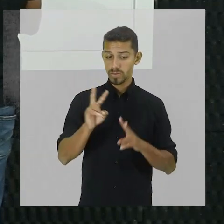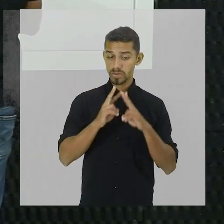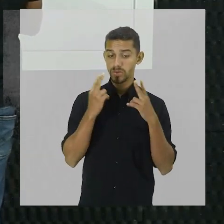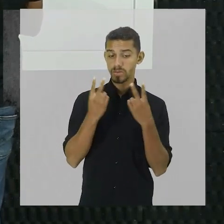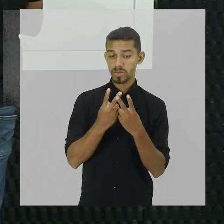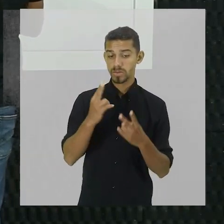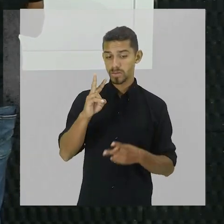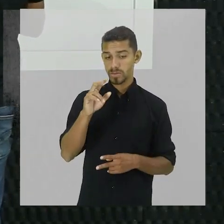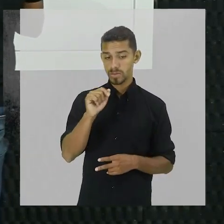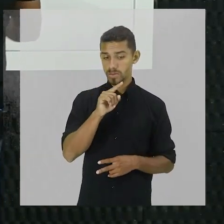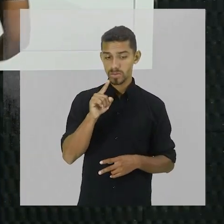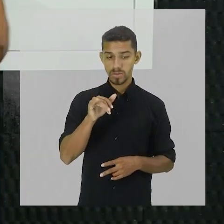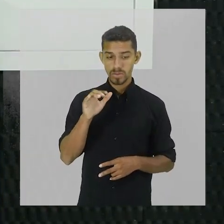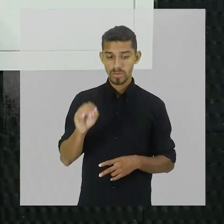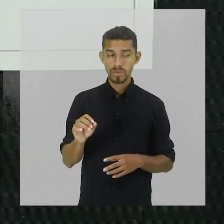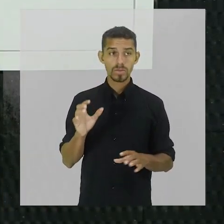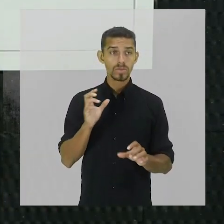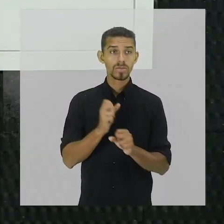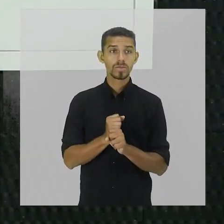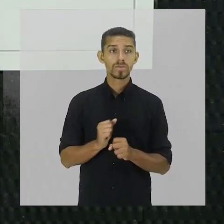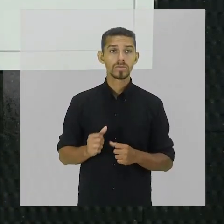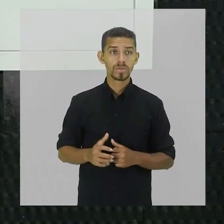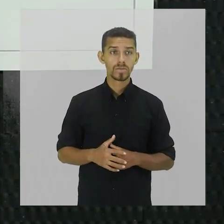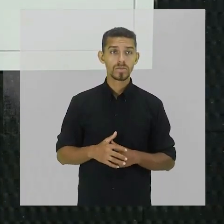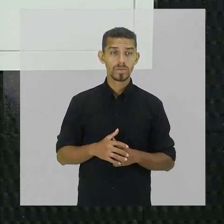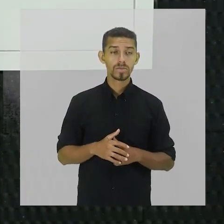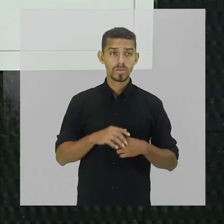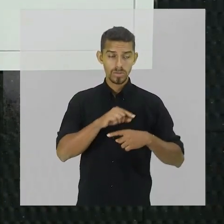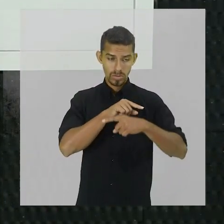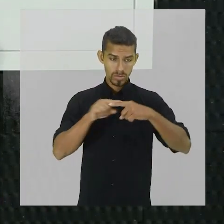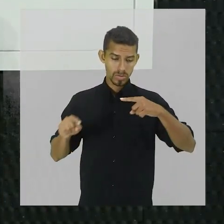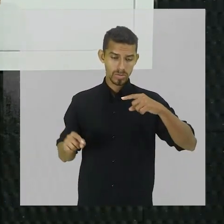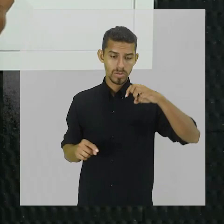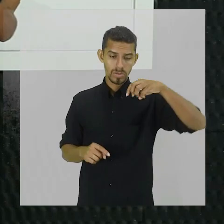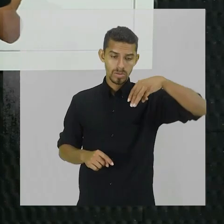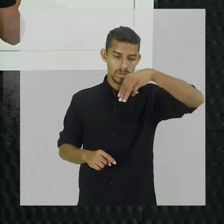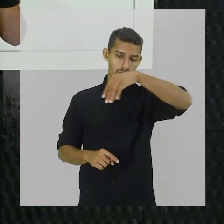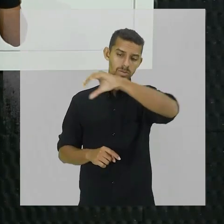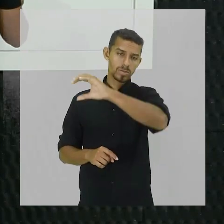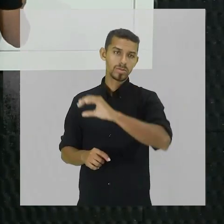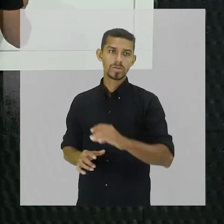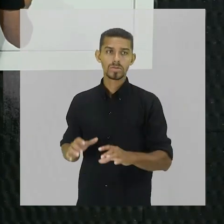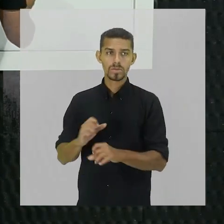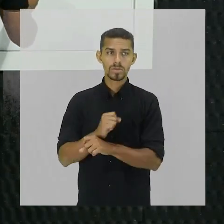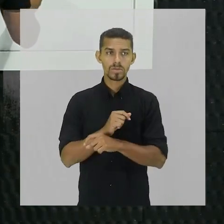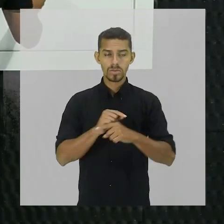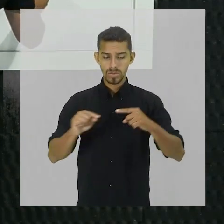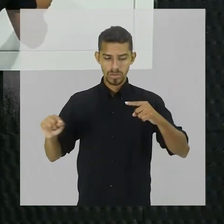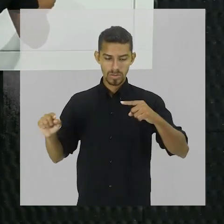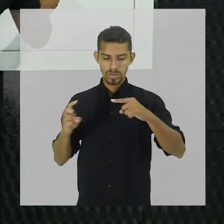vai ser igual. Se você tirar o MMC aqui, o MMC vai ser 3.